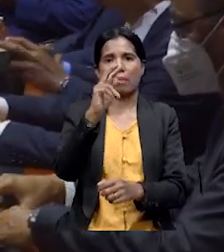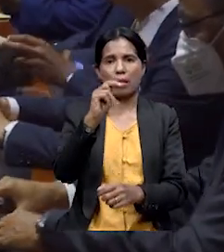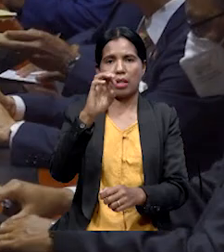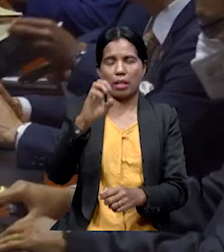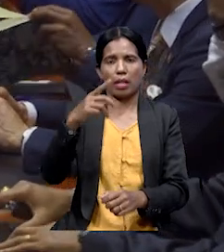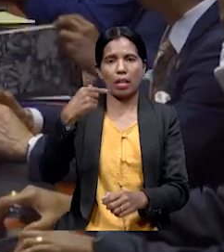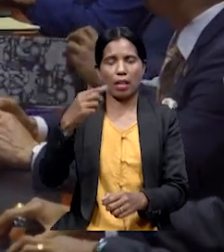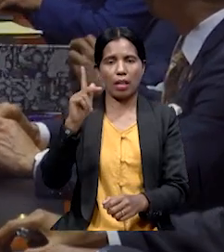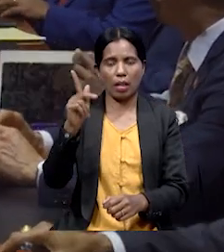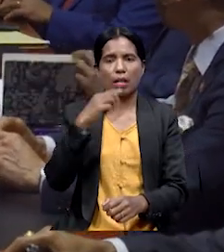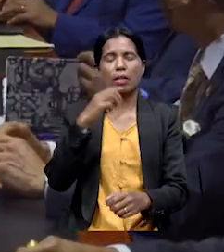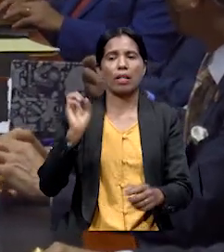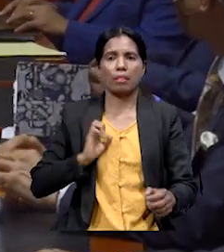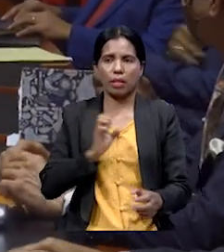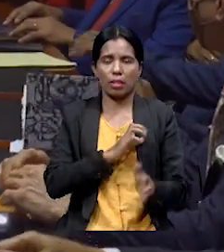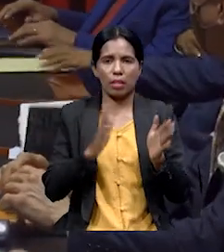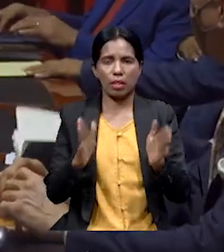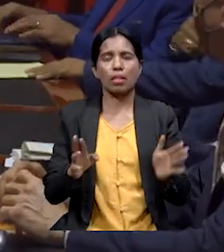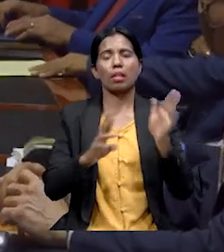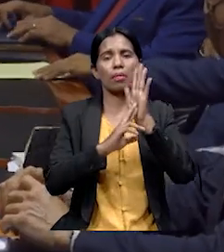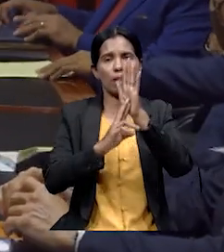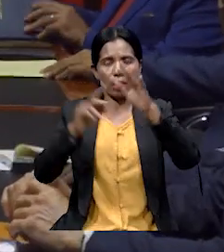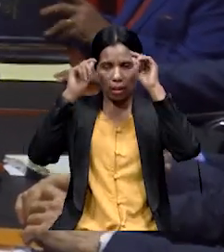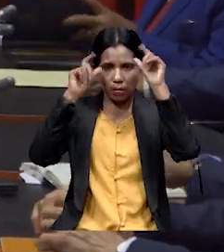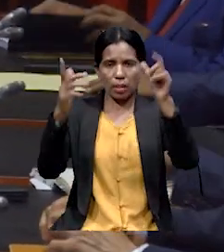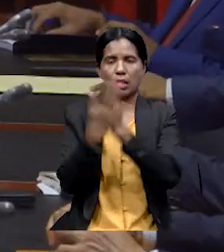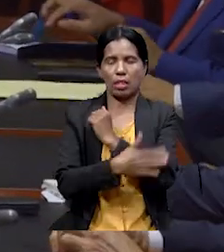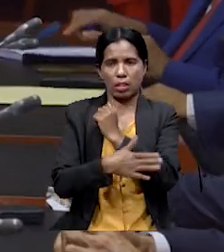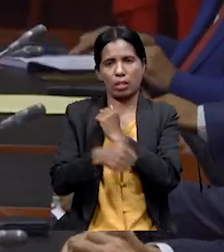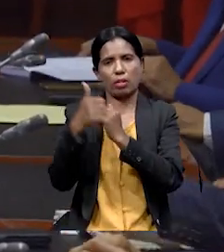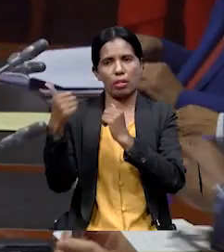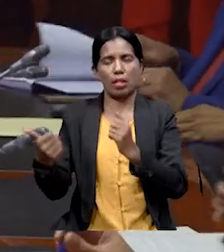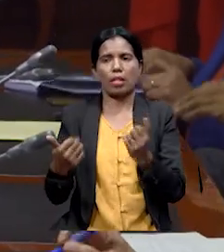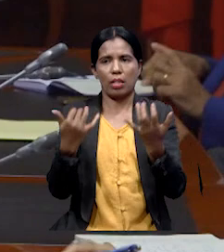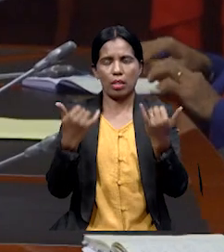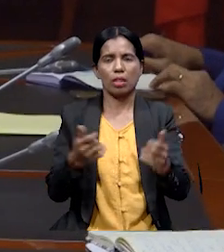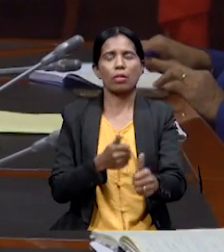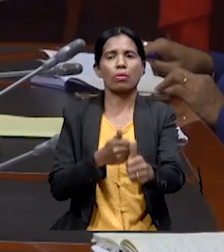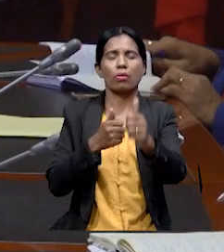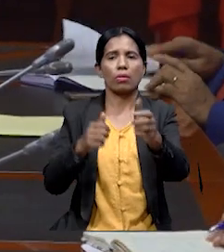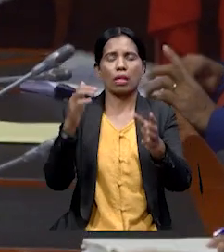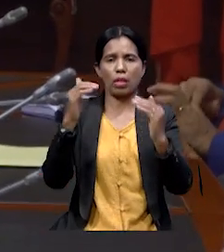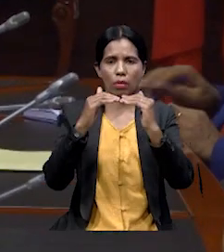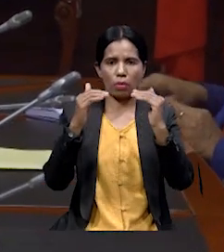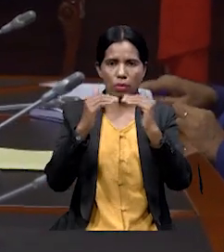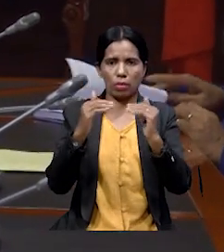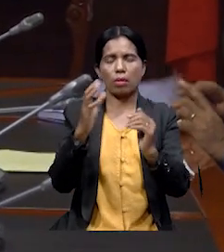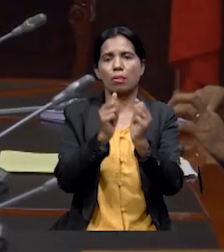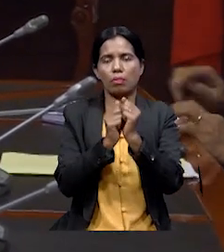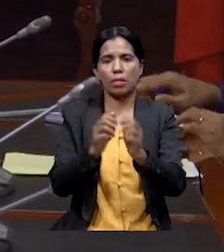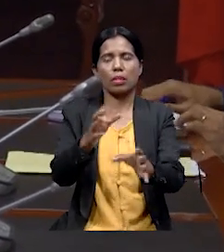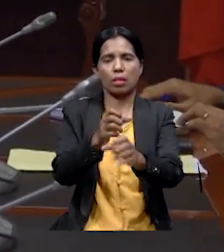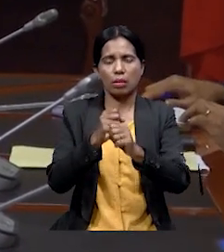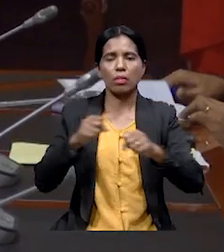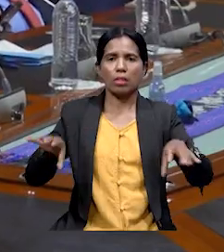Hateten, Embaixador Sira Nebe representa Timor-Leste e a Nação Selo. No foi em Lalaixne, tui retiro coordenação no cima